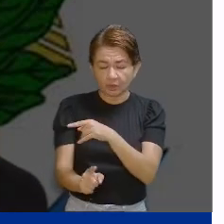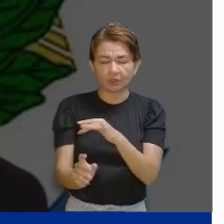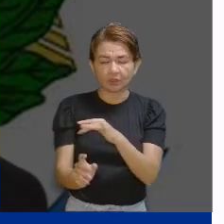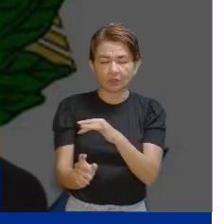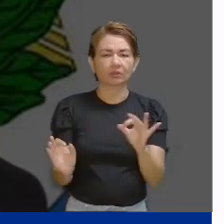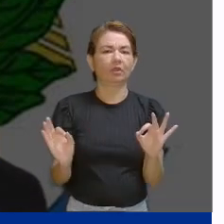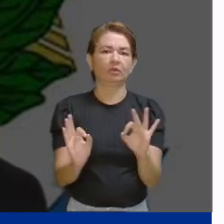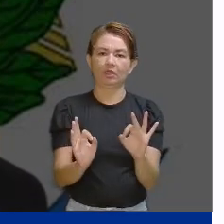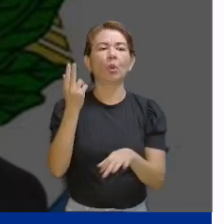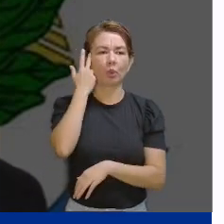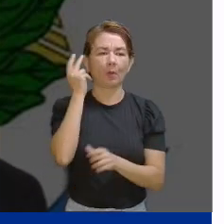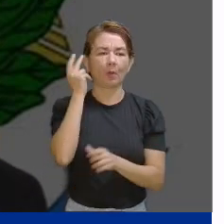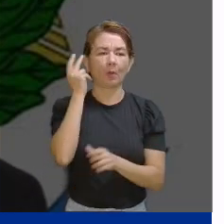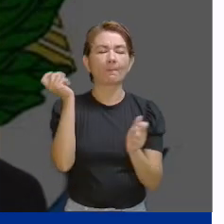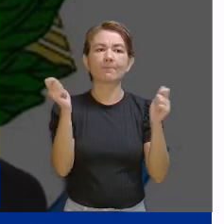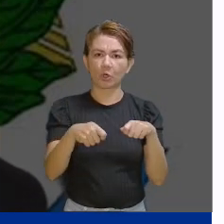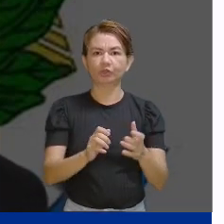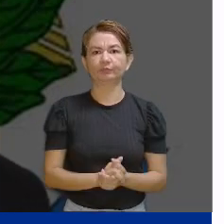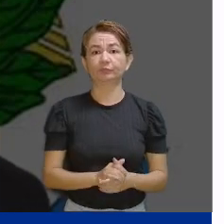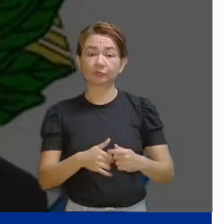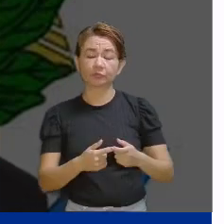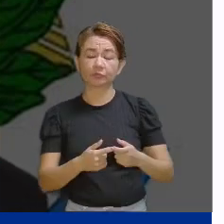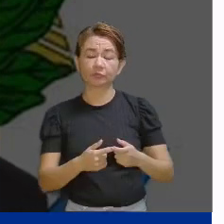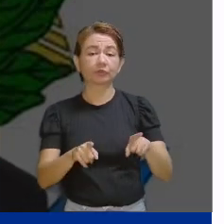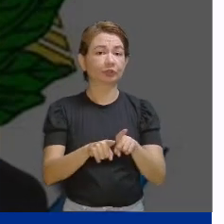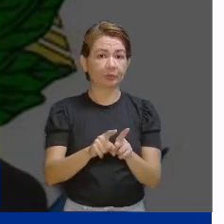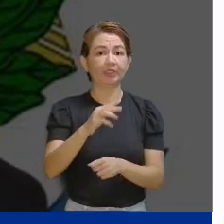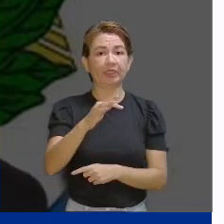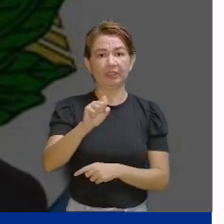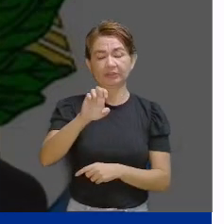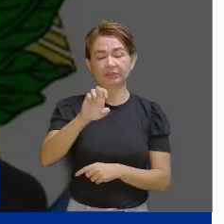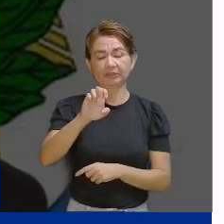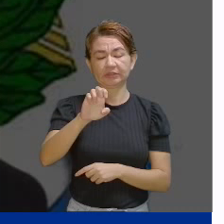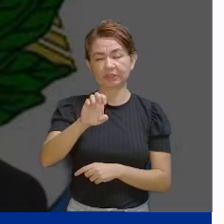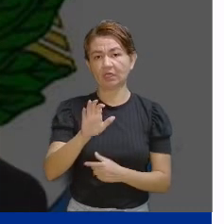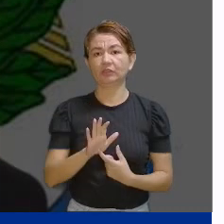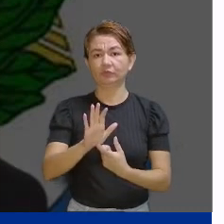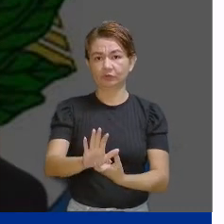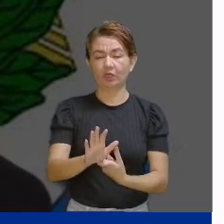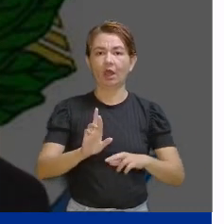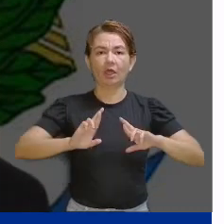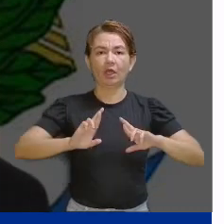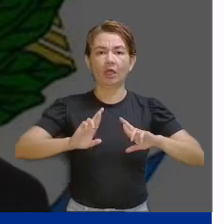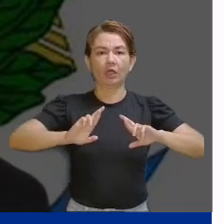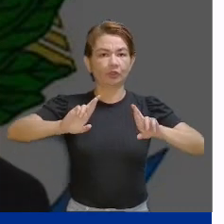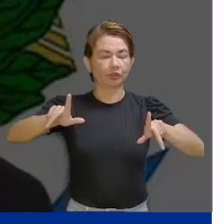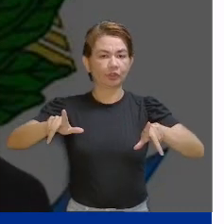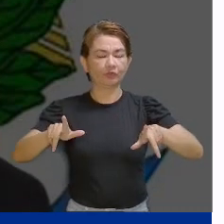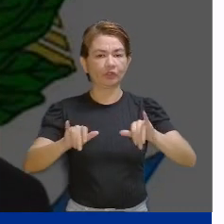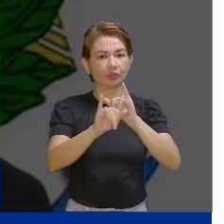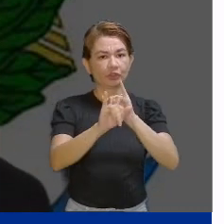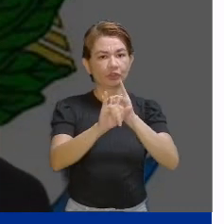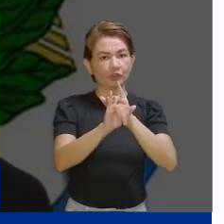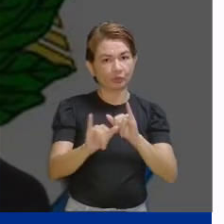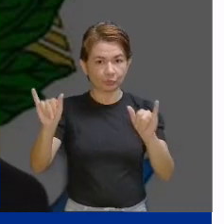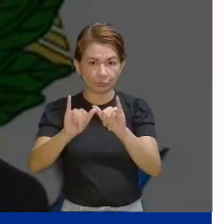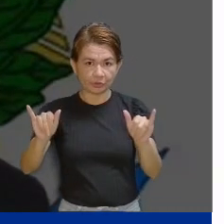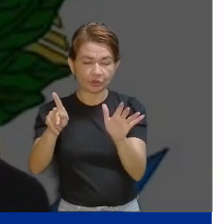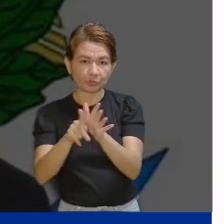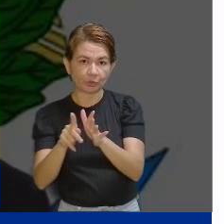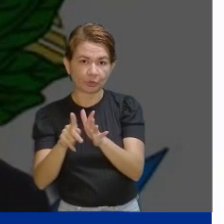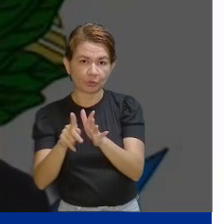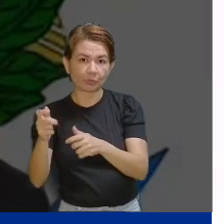vedada. Além disso, o TSE afirmou a distinção entre publicidade institucional